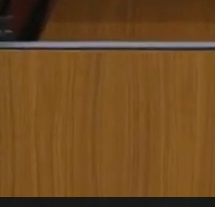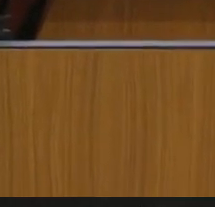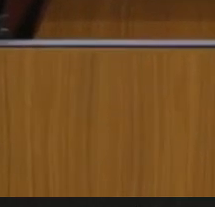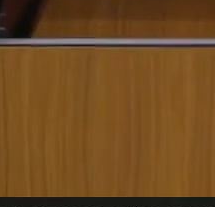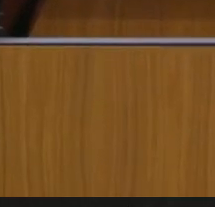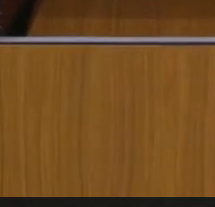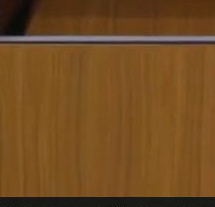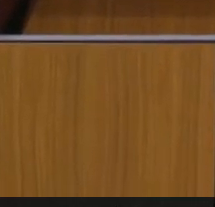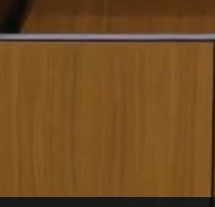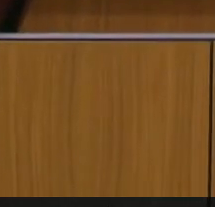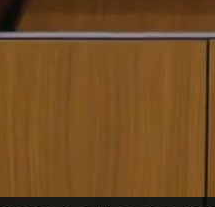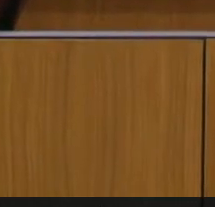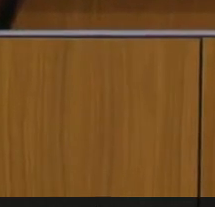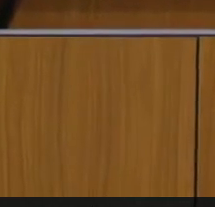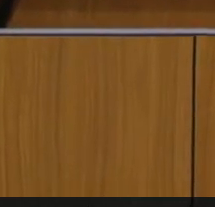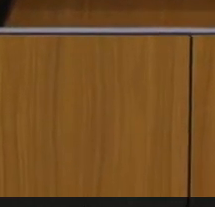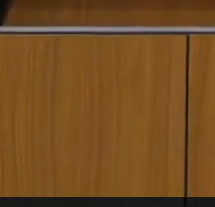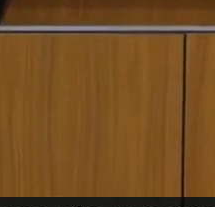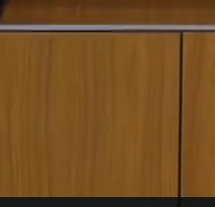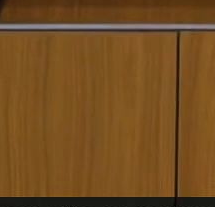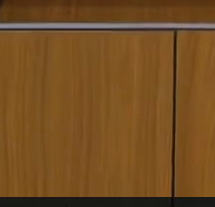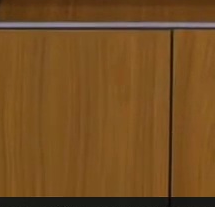E aí